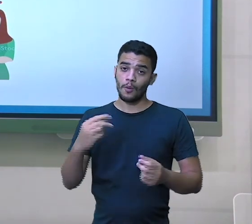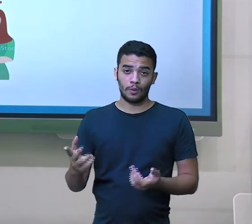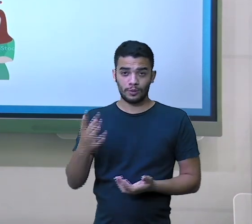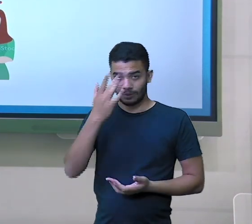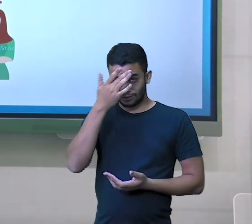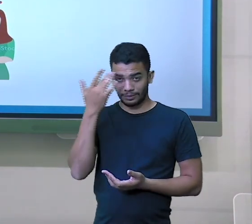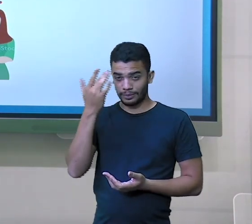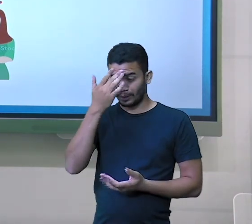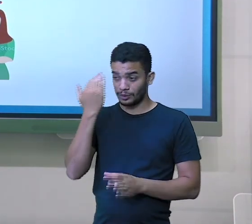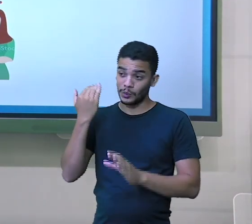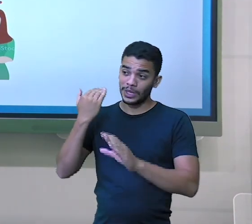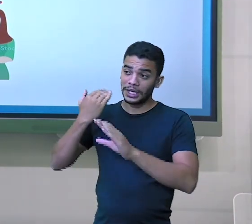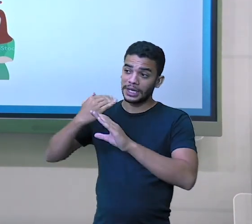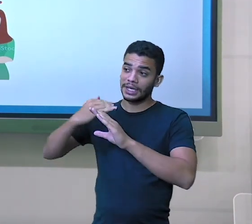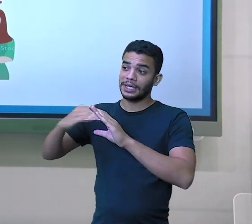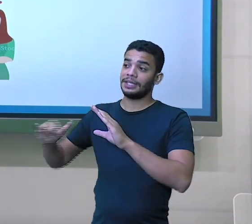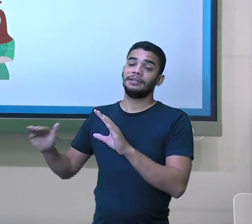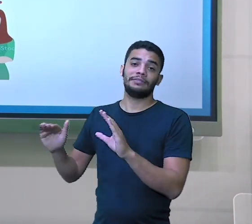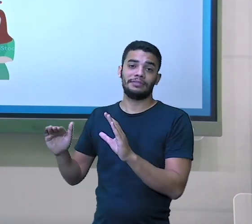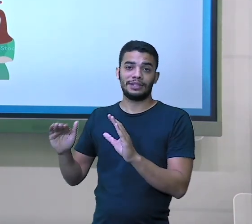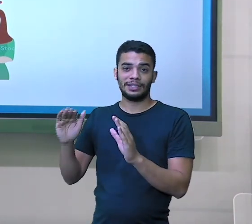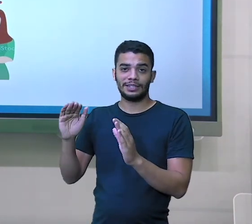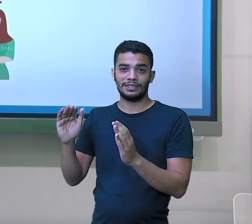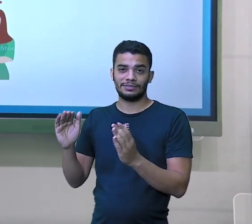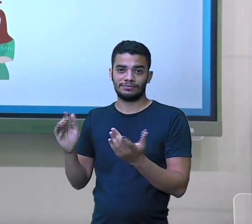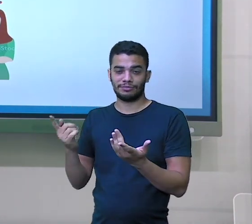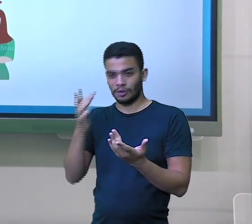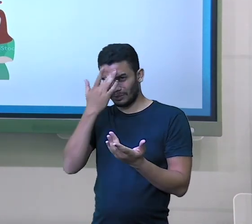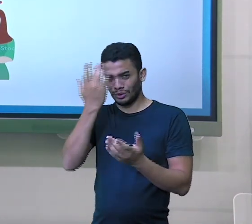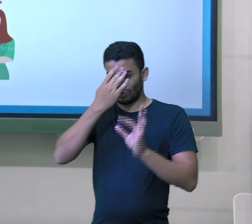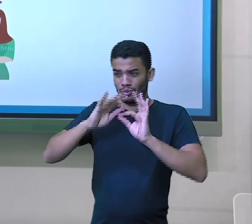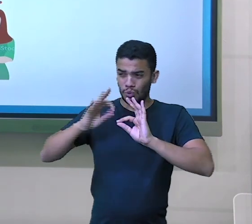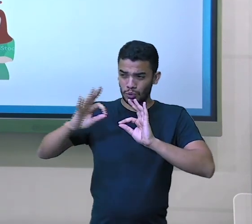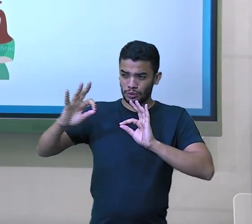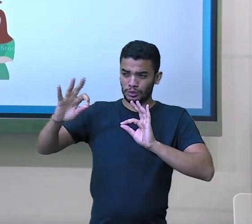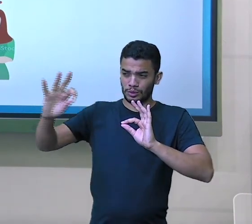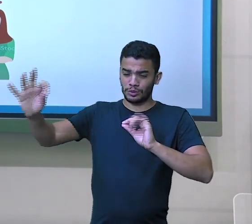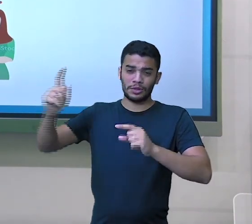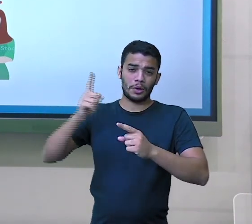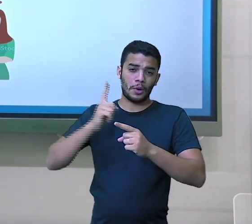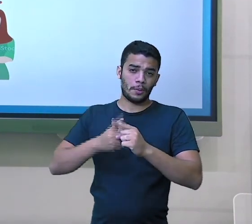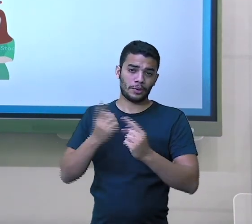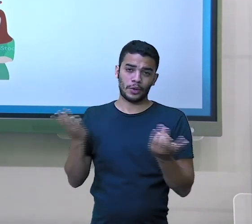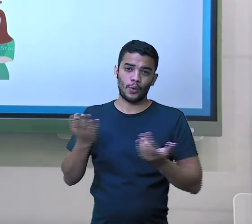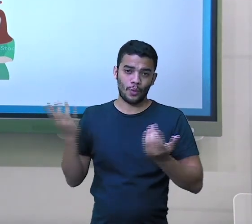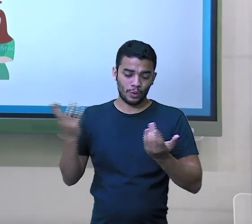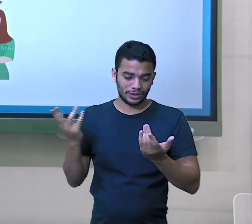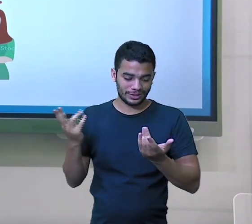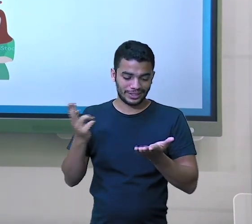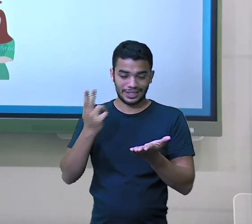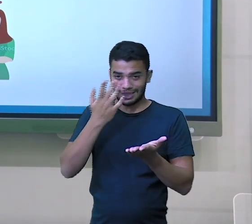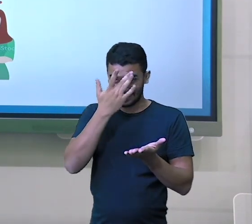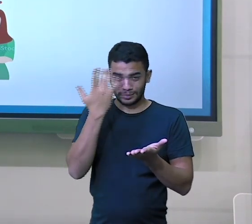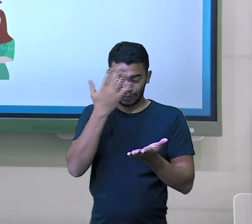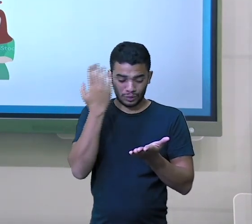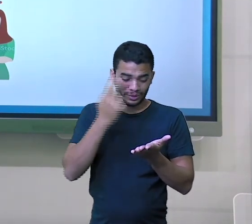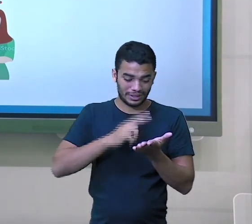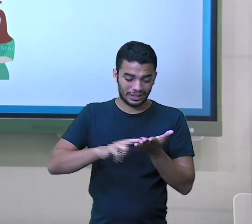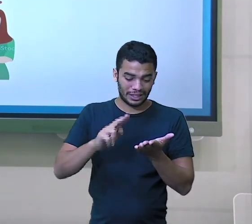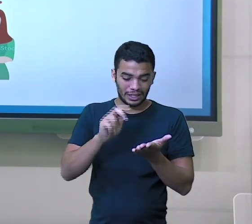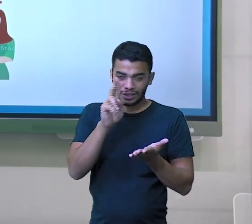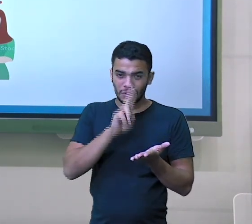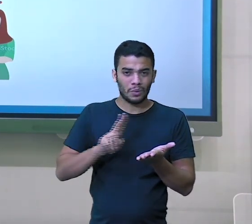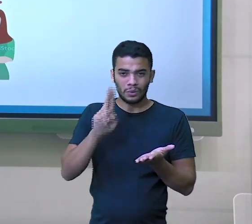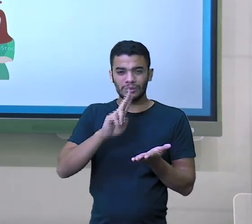Que com certeza há muito tempo não recebe uma carta, porque com os nossos meios de comunicação hoje não temos esse costume